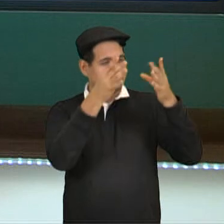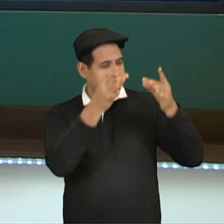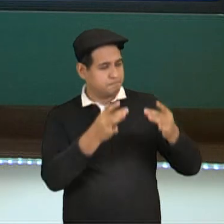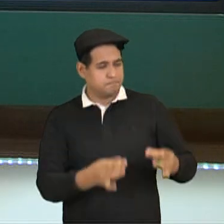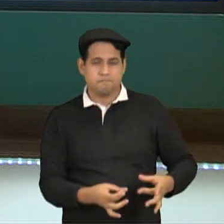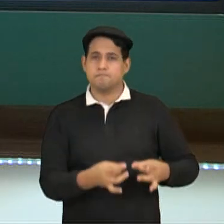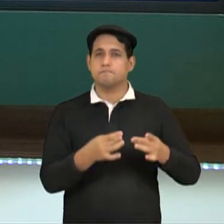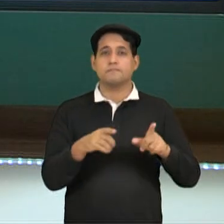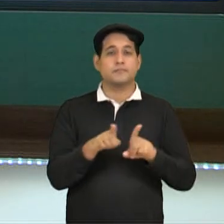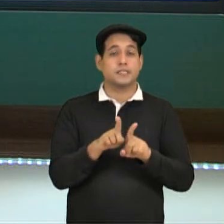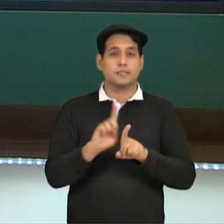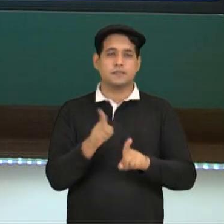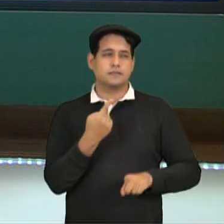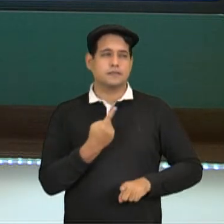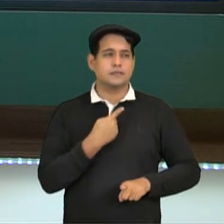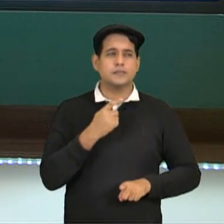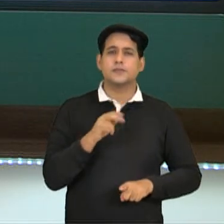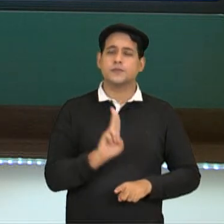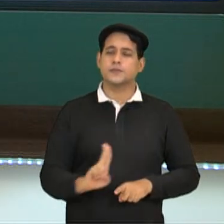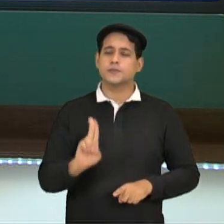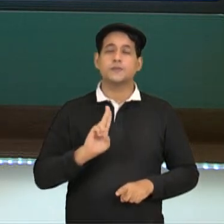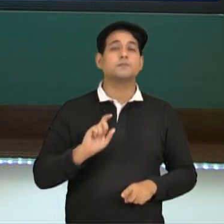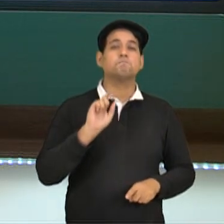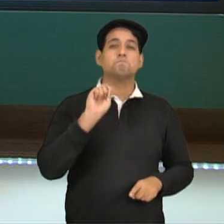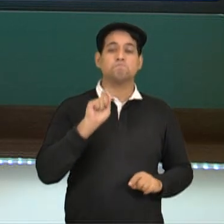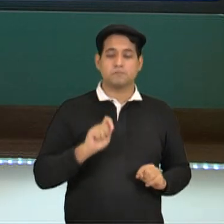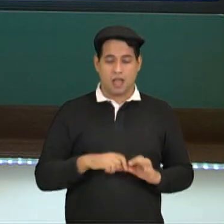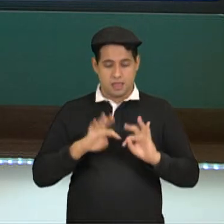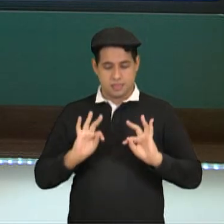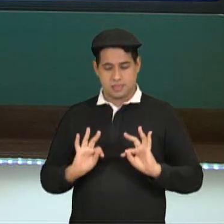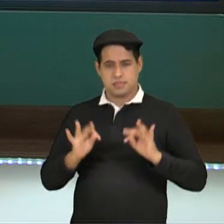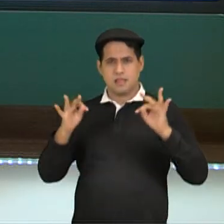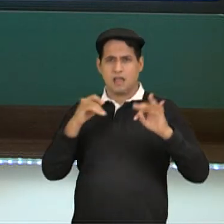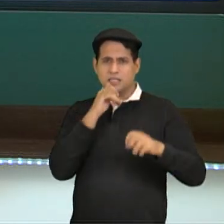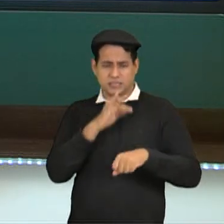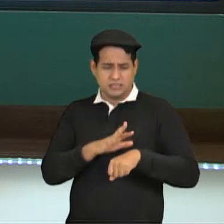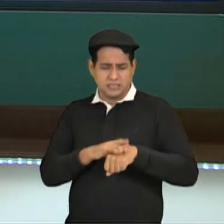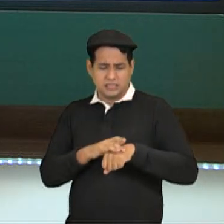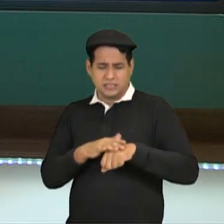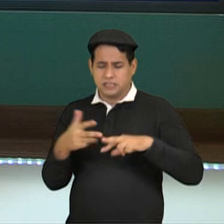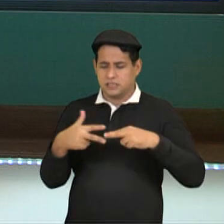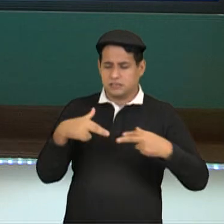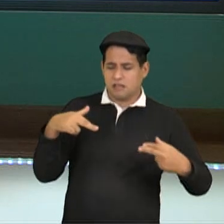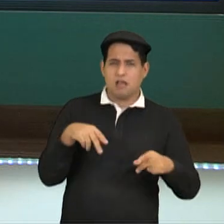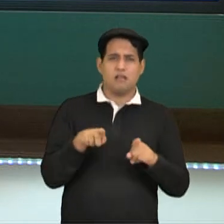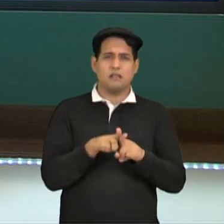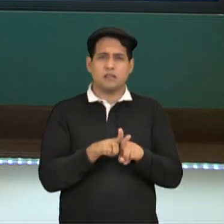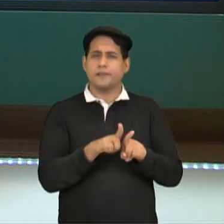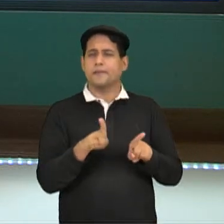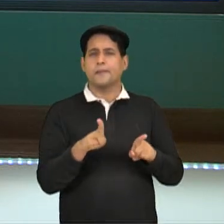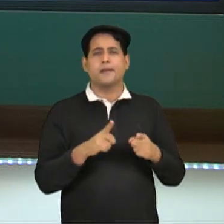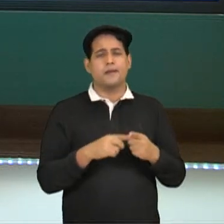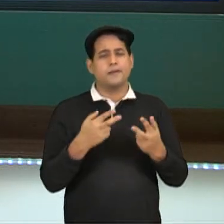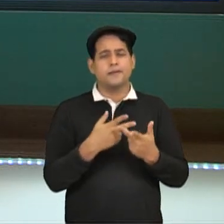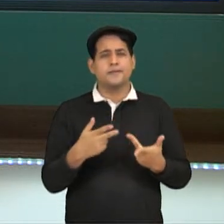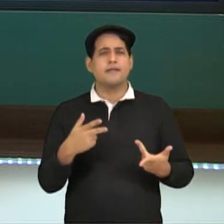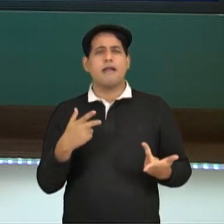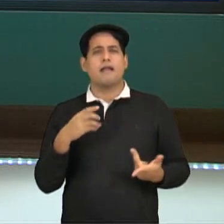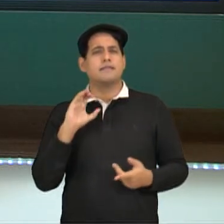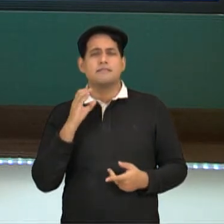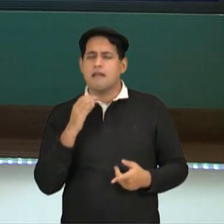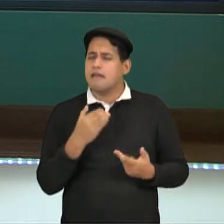específicas, levando a gente, a utilizar essas técnicas para doenças genéticas, testes de paternidade,